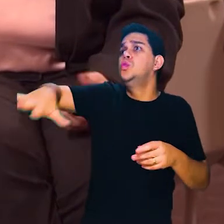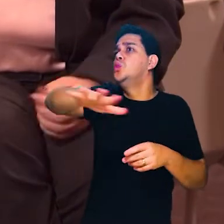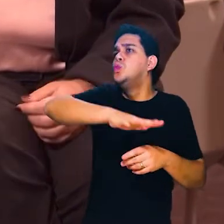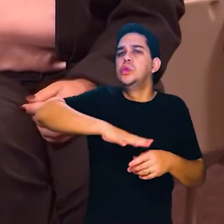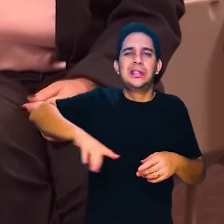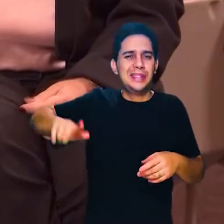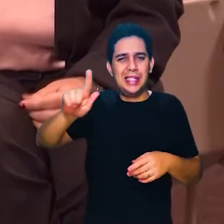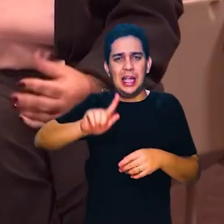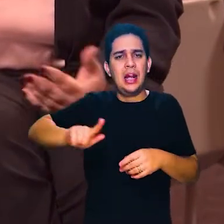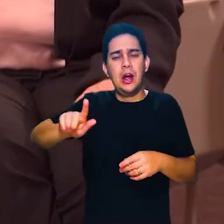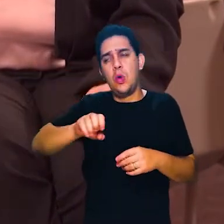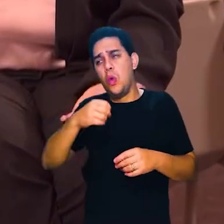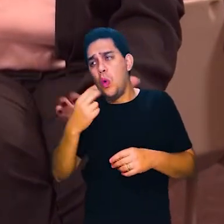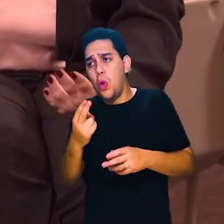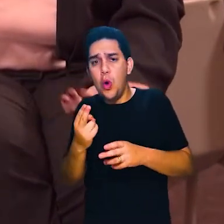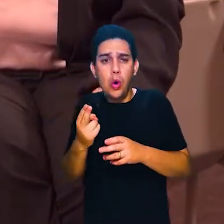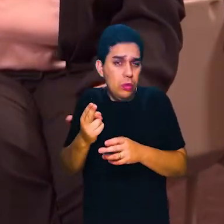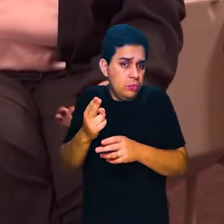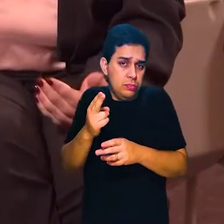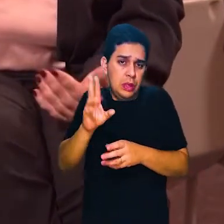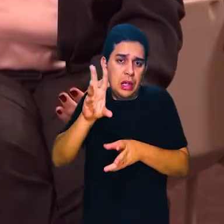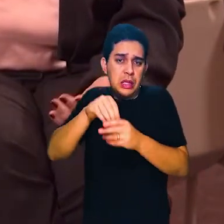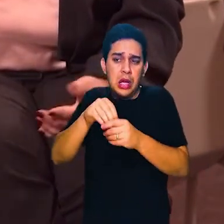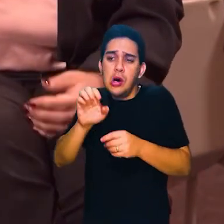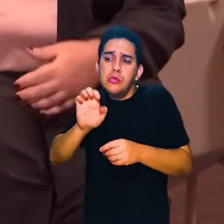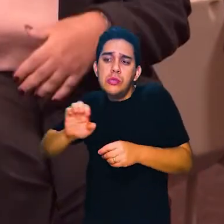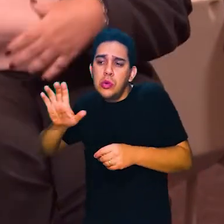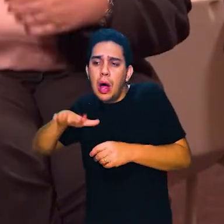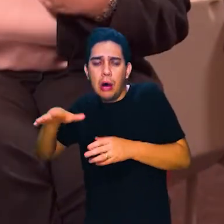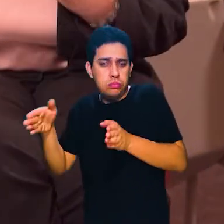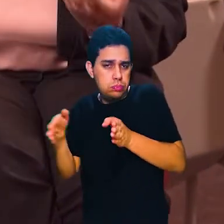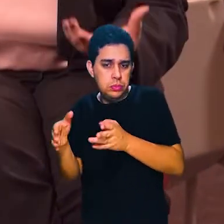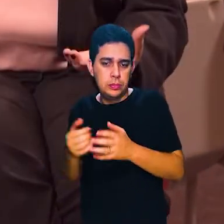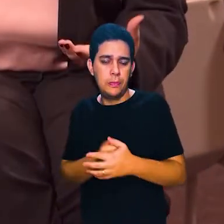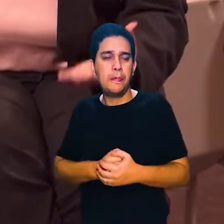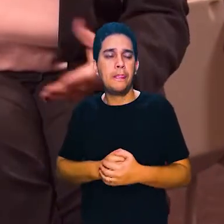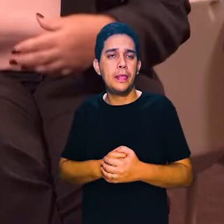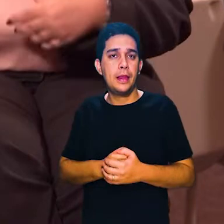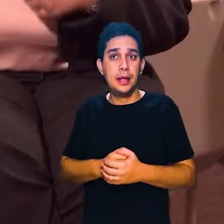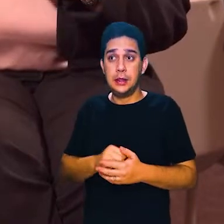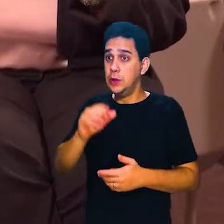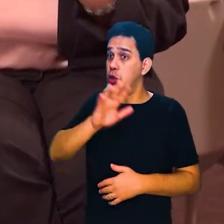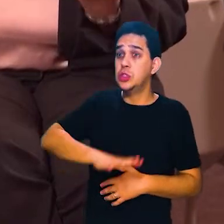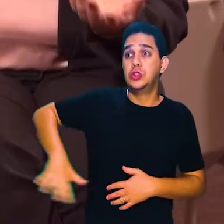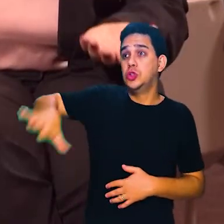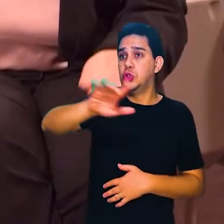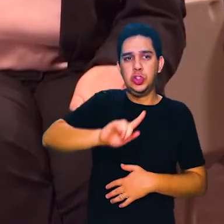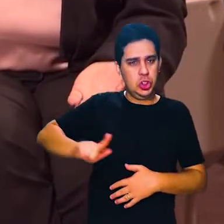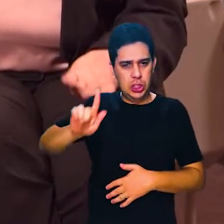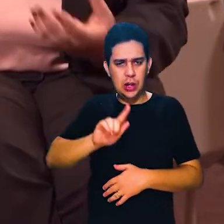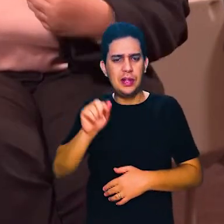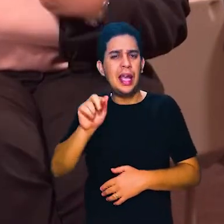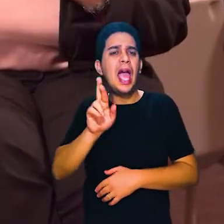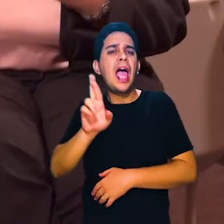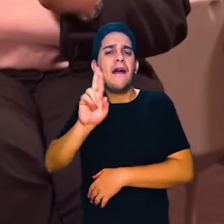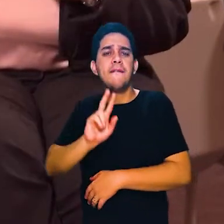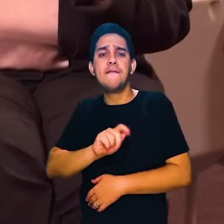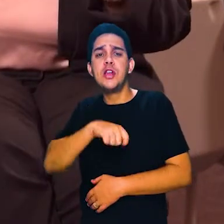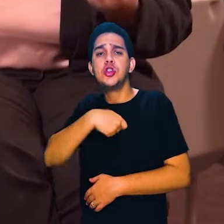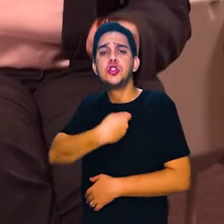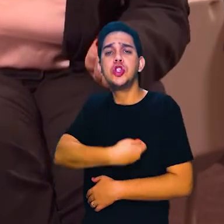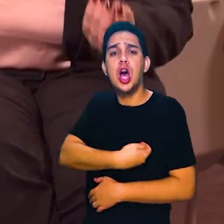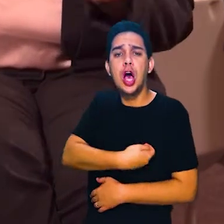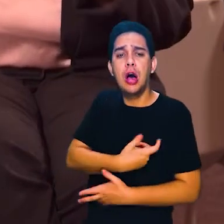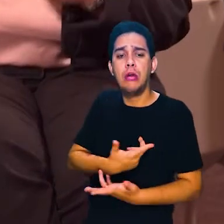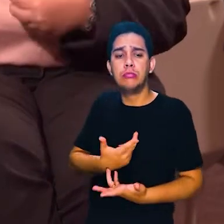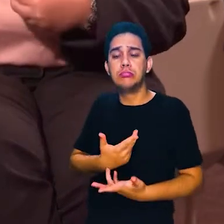por exemplo, quem tem a atribuição para atuar como fiscal e como autor nas eleições